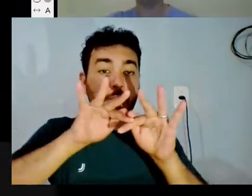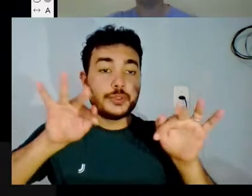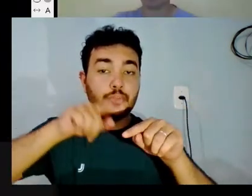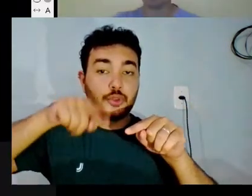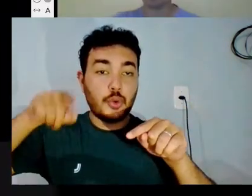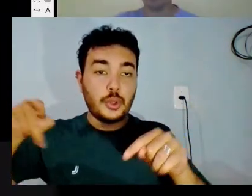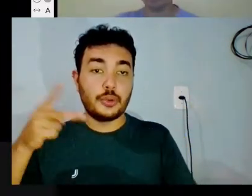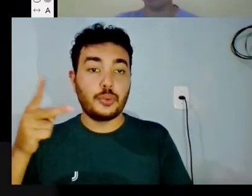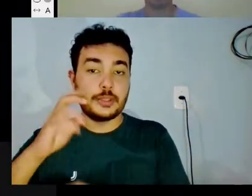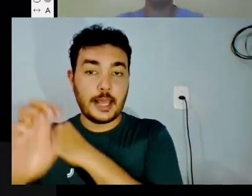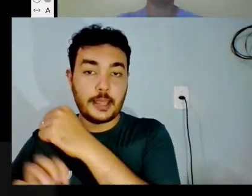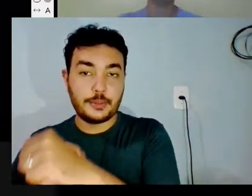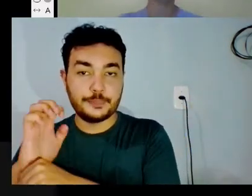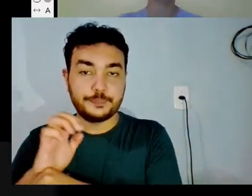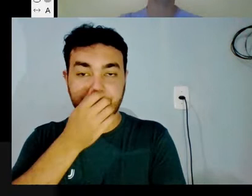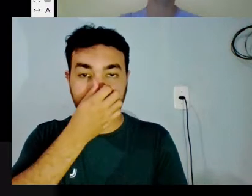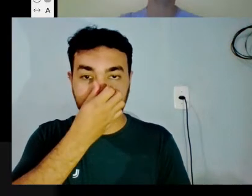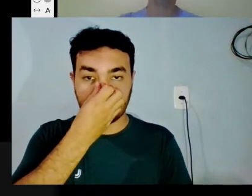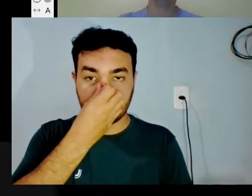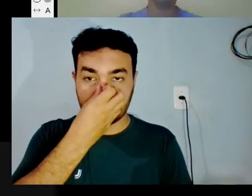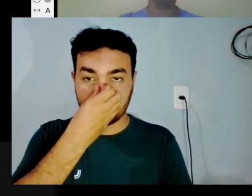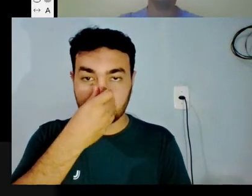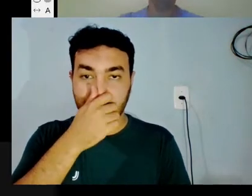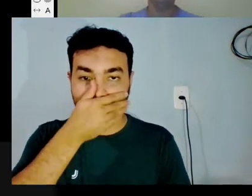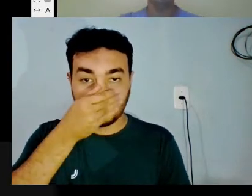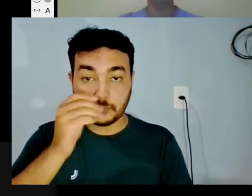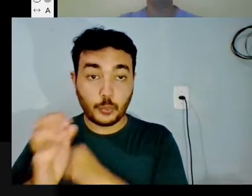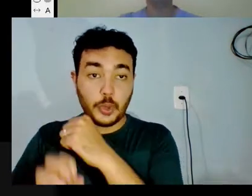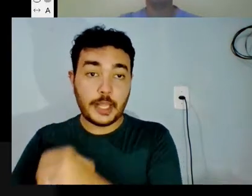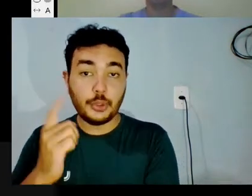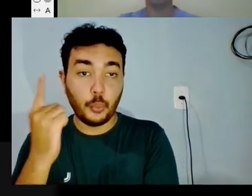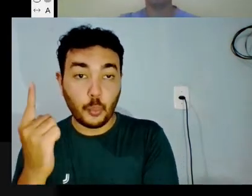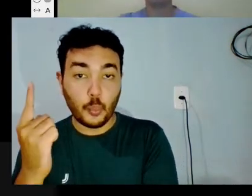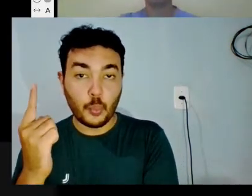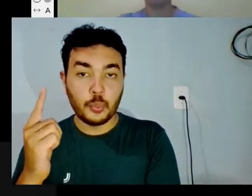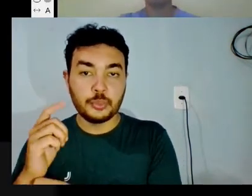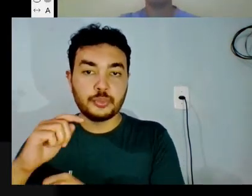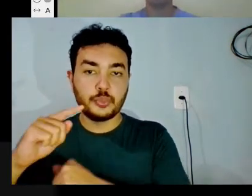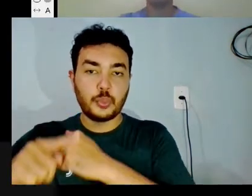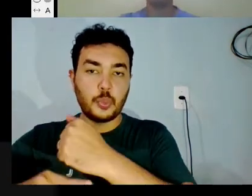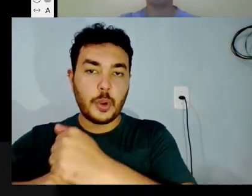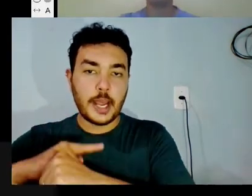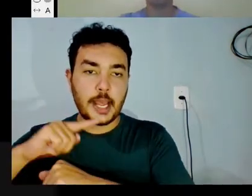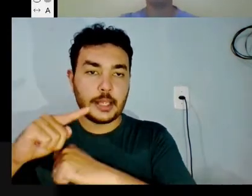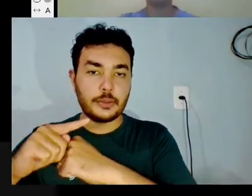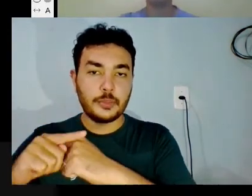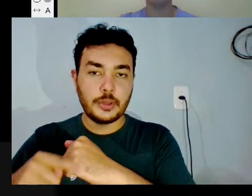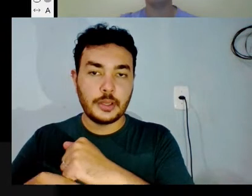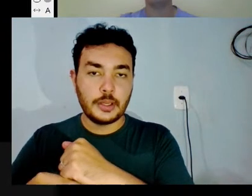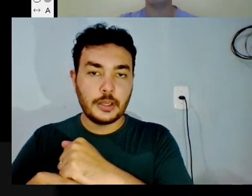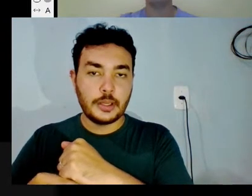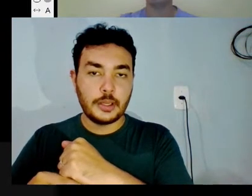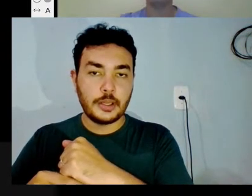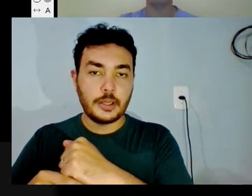ó, o elétron 1 ocupando o átomo A, ao mesmo tempo que o elétron 2 ocupa o átomo A. E